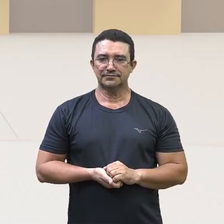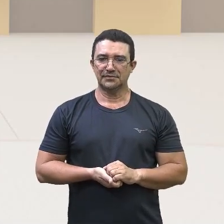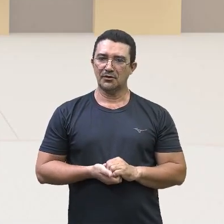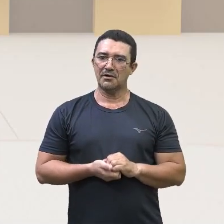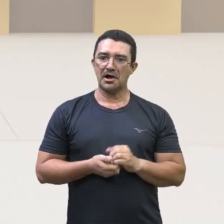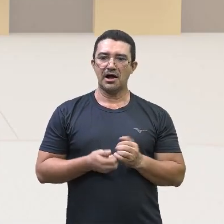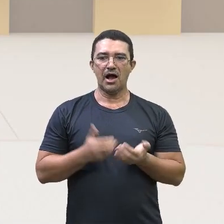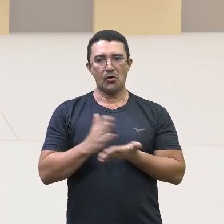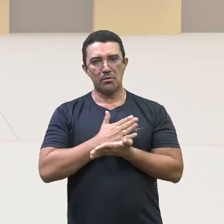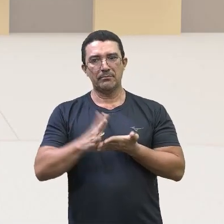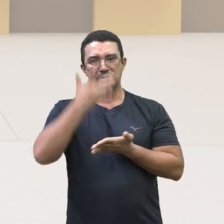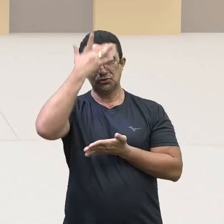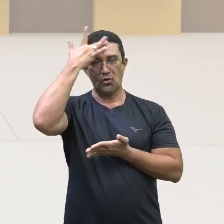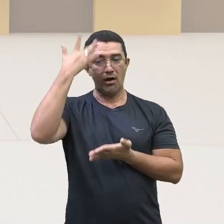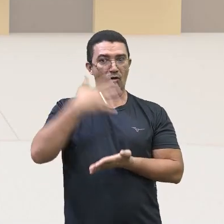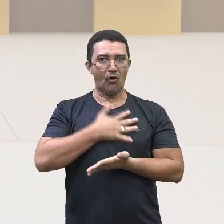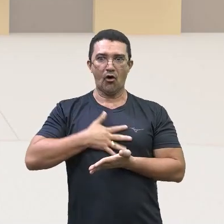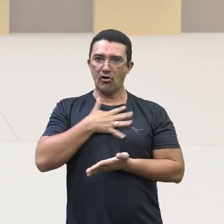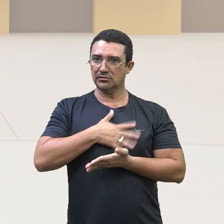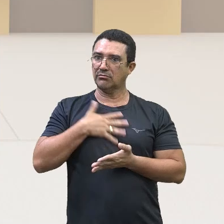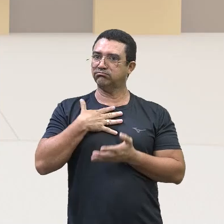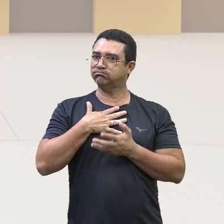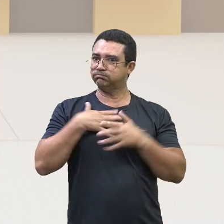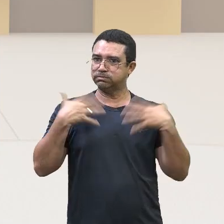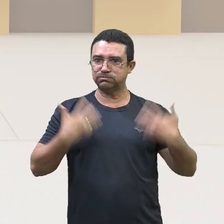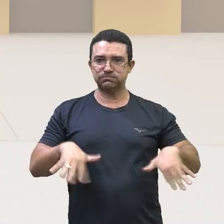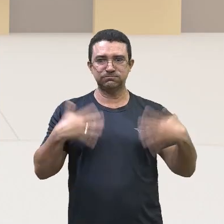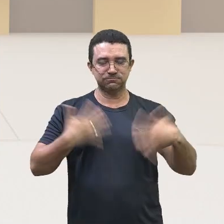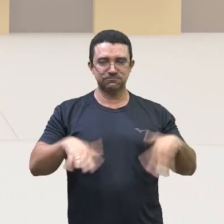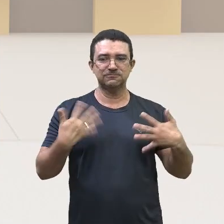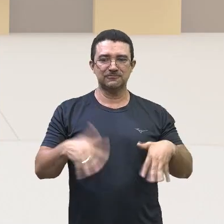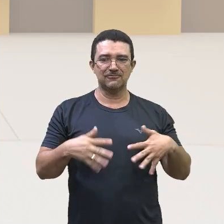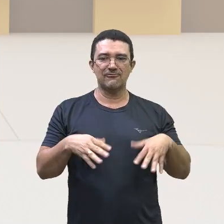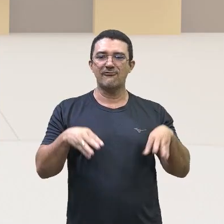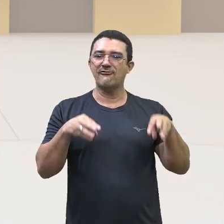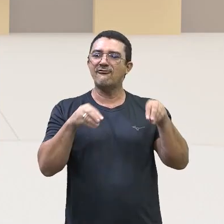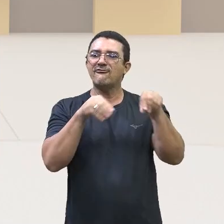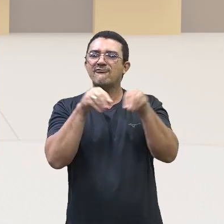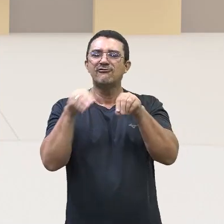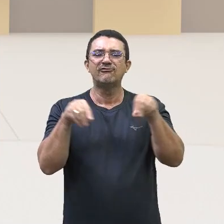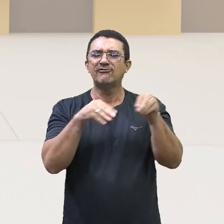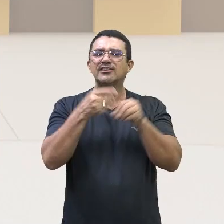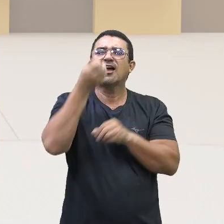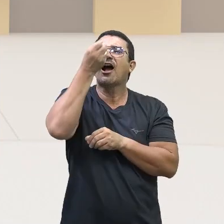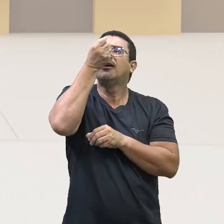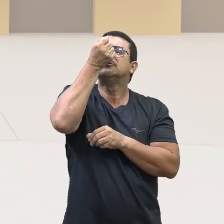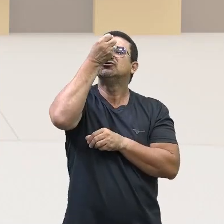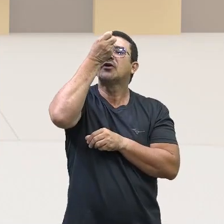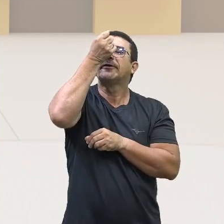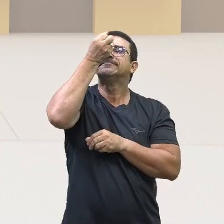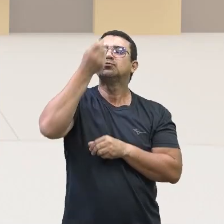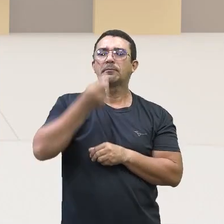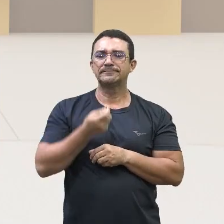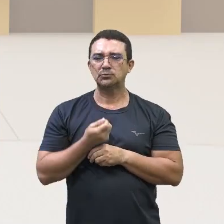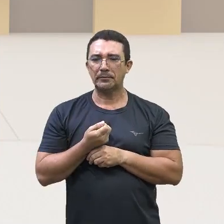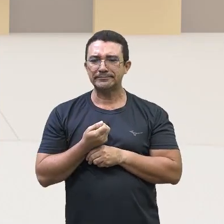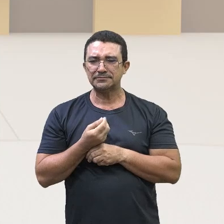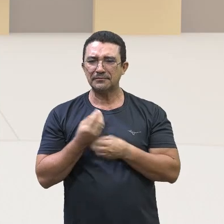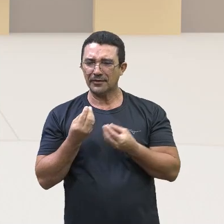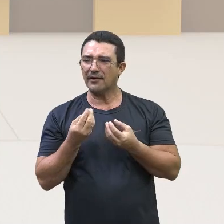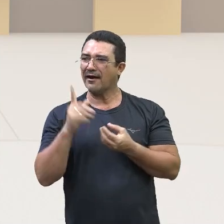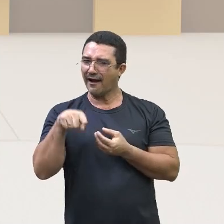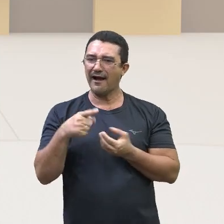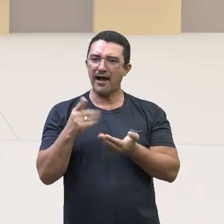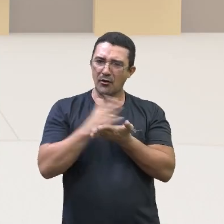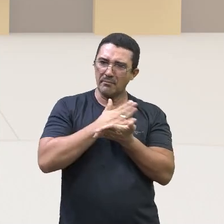pessoas gostam muito de farinha. Mas eu gosto de farinha, especialmente essa torradinha. Torradinha. Olha só como mudou, entendeu? Ele não é muito fã, mas essa que ele